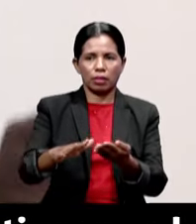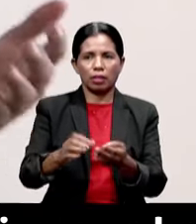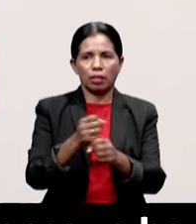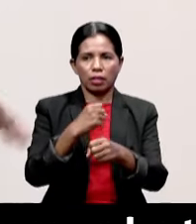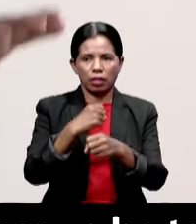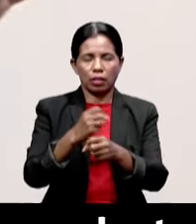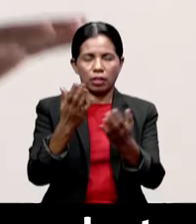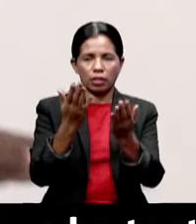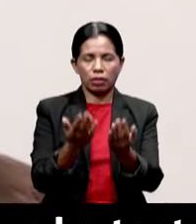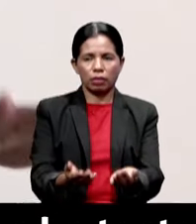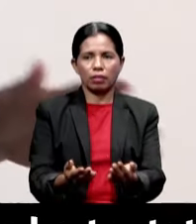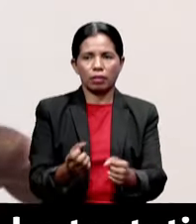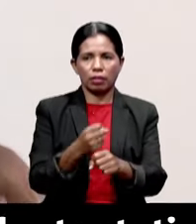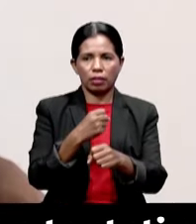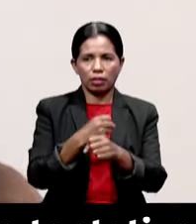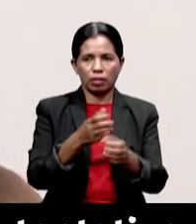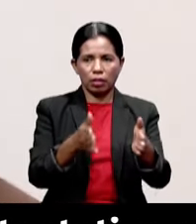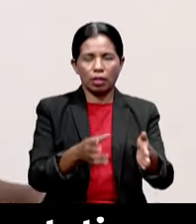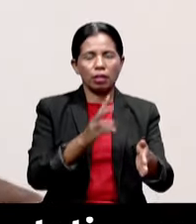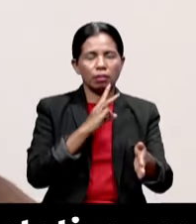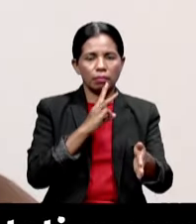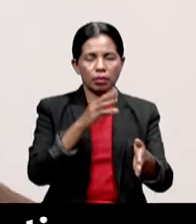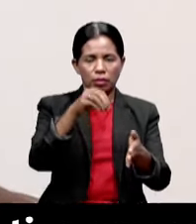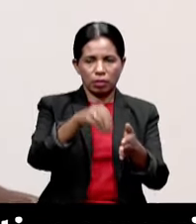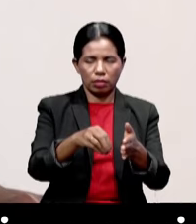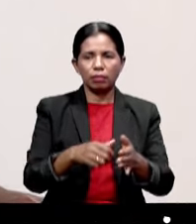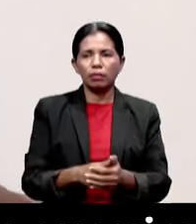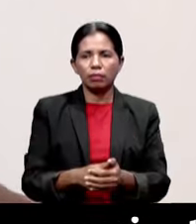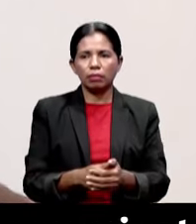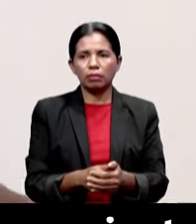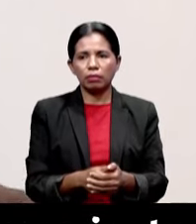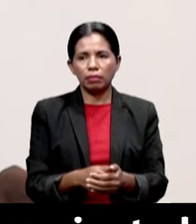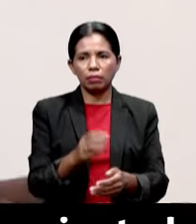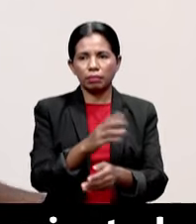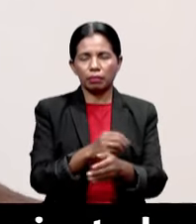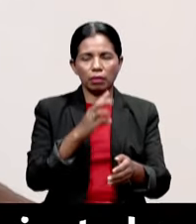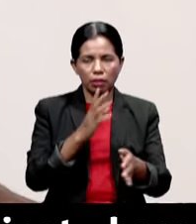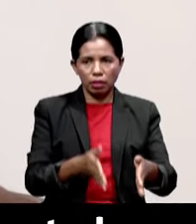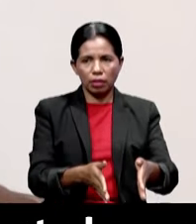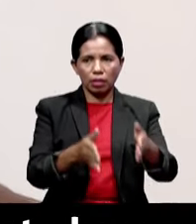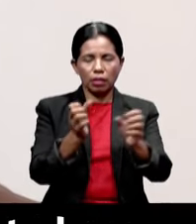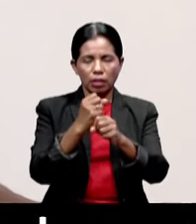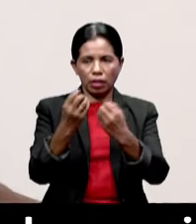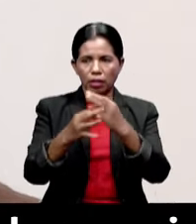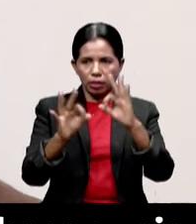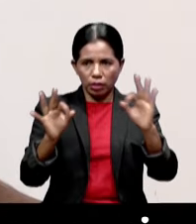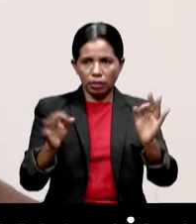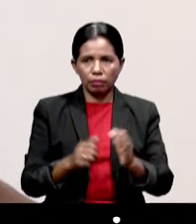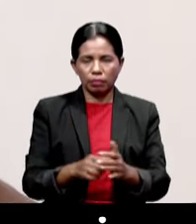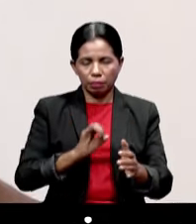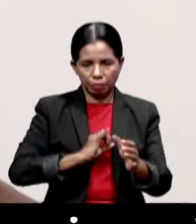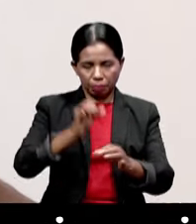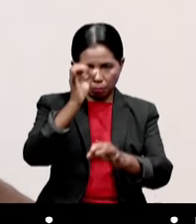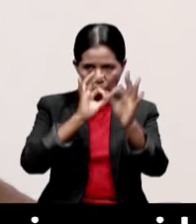né, toran, mas ainda sabe bis coser, né, galera? Mas outra inada em cima, mas né, quase concluído, não é? Ao fiar